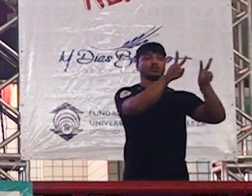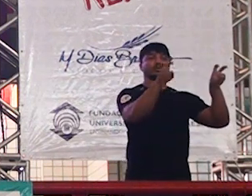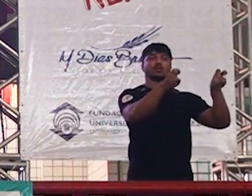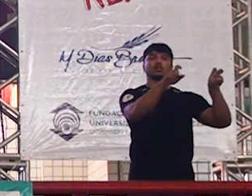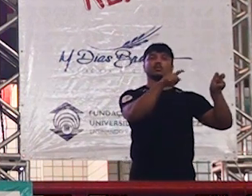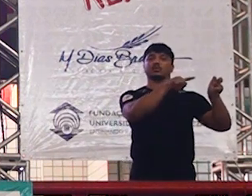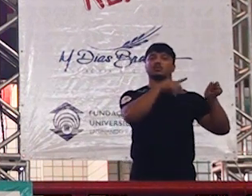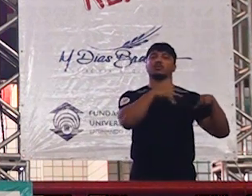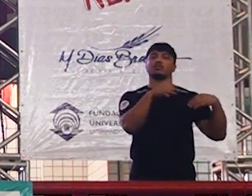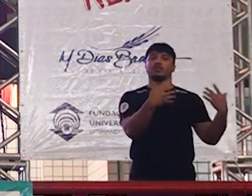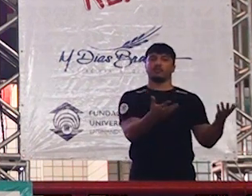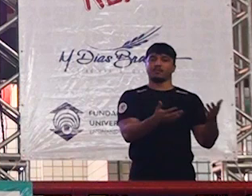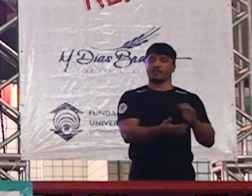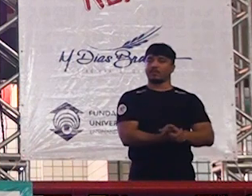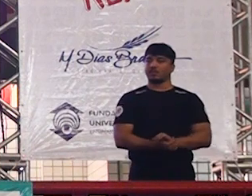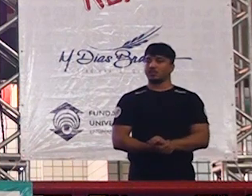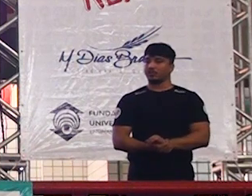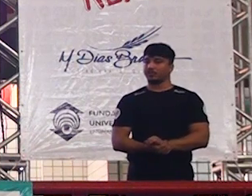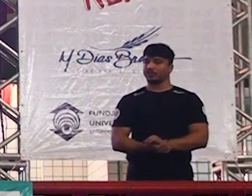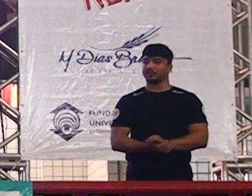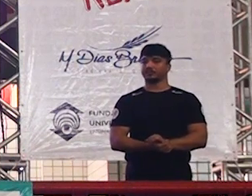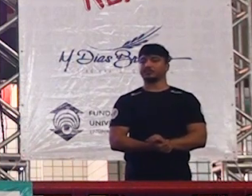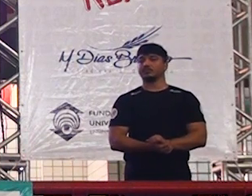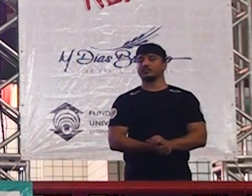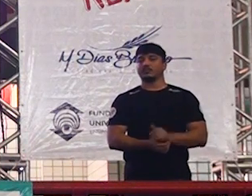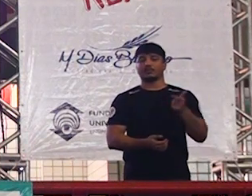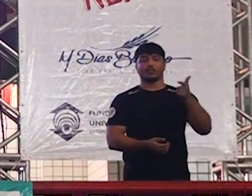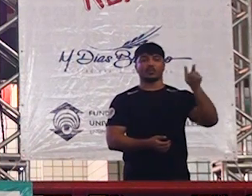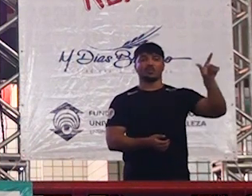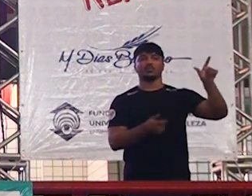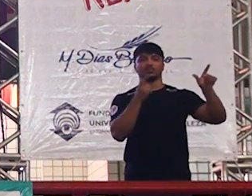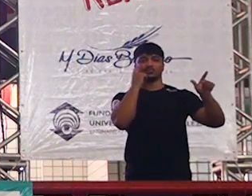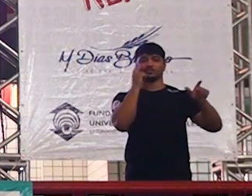né? Obviamente. Outro aluno perguntou,